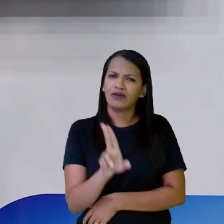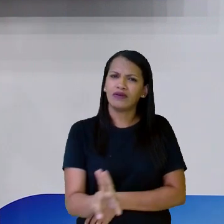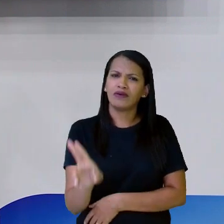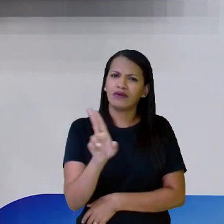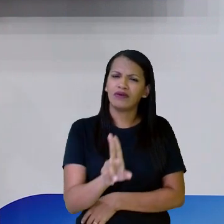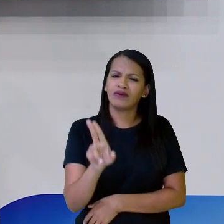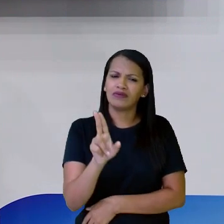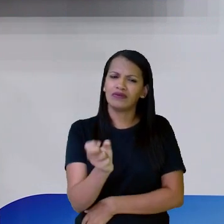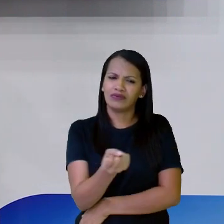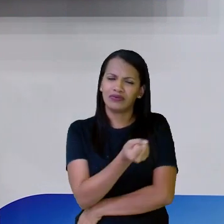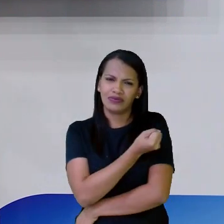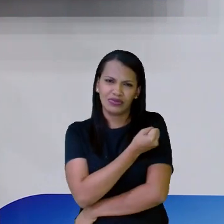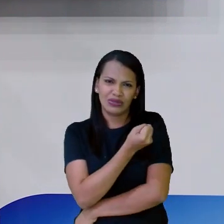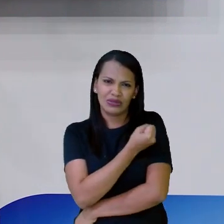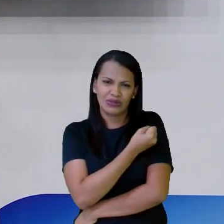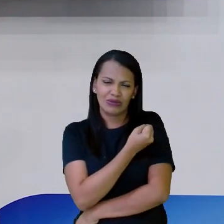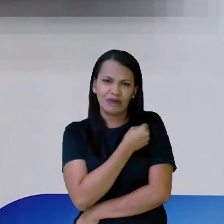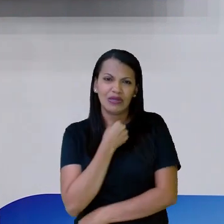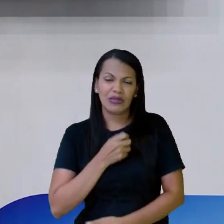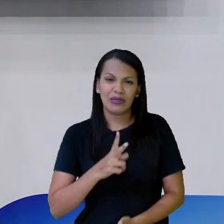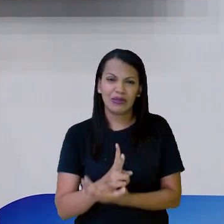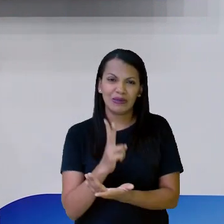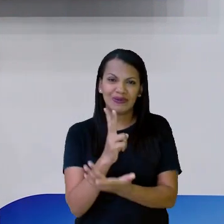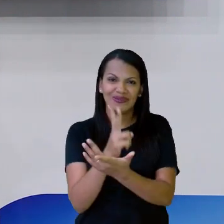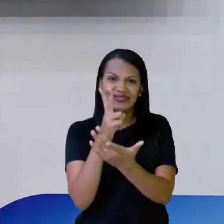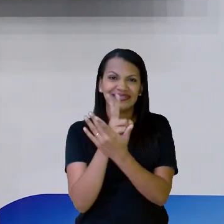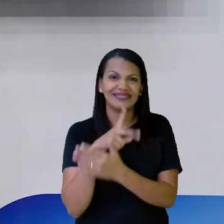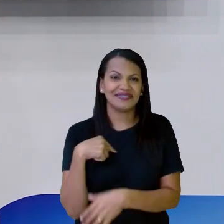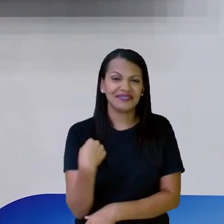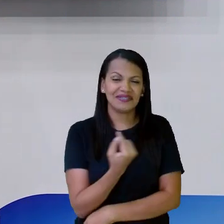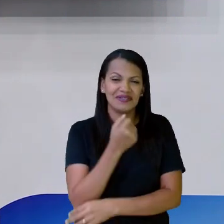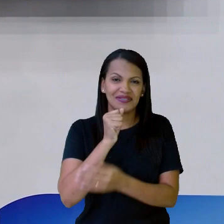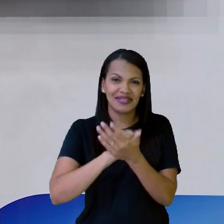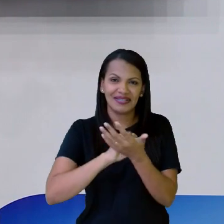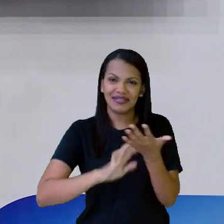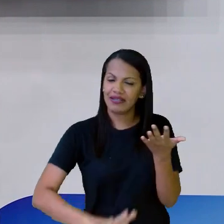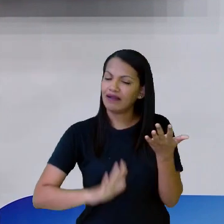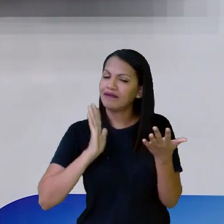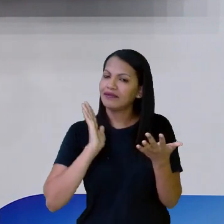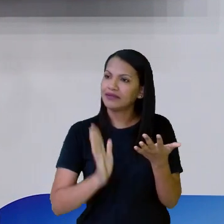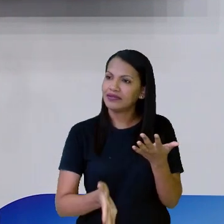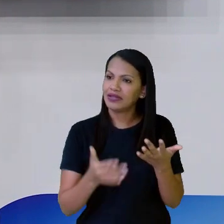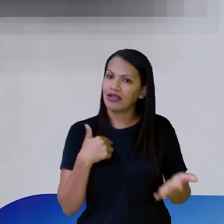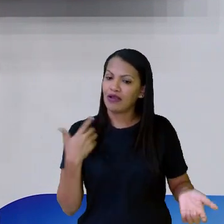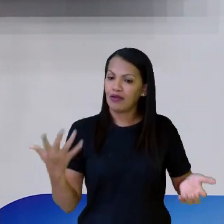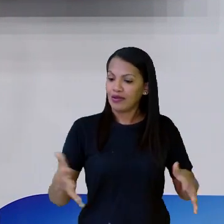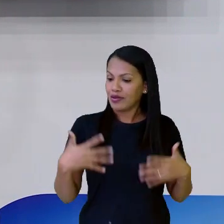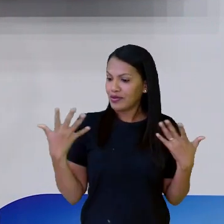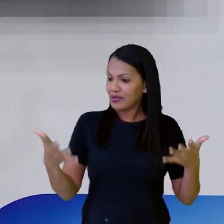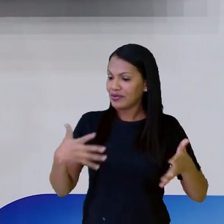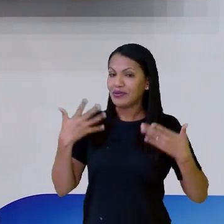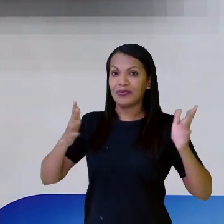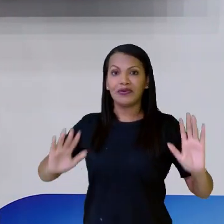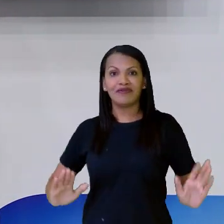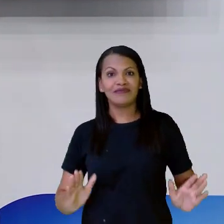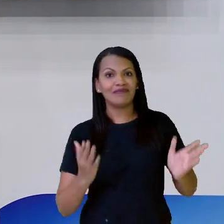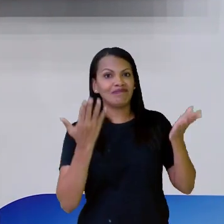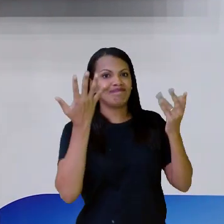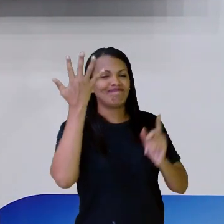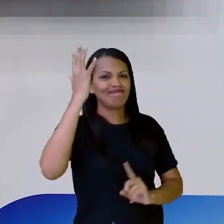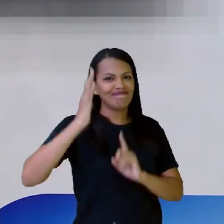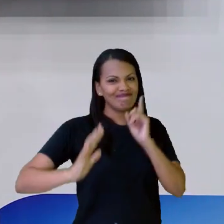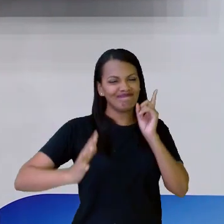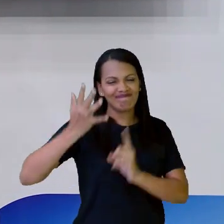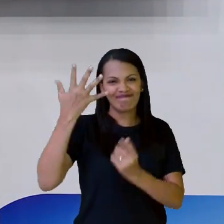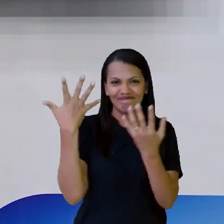uns númerozinhos e continuar com as nossas atividades. Já que estamos nesse clima festivo, a gente